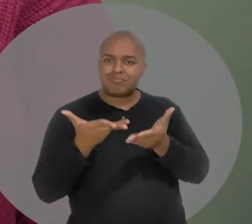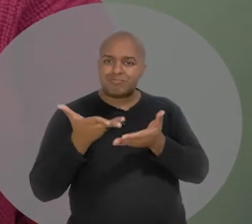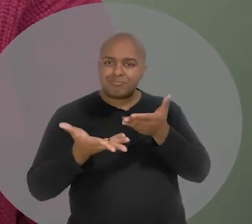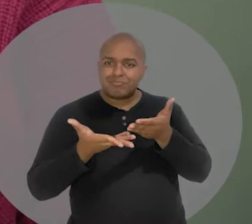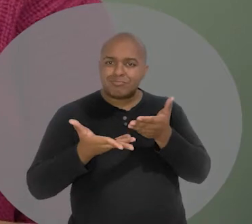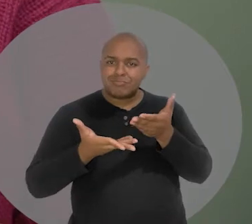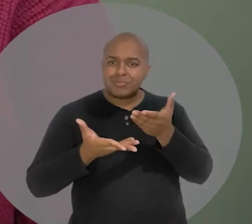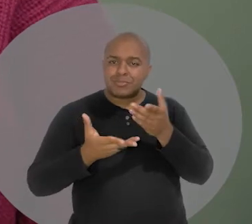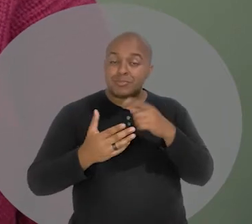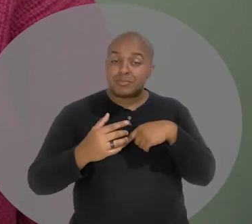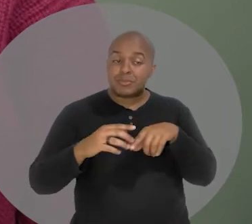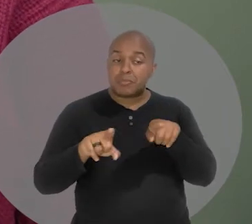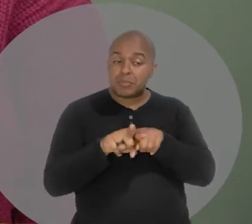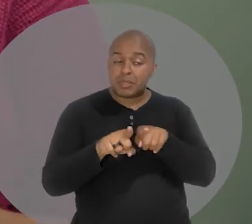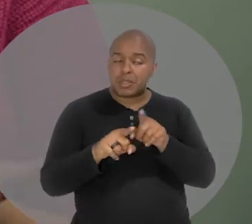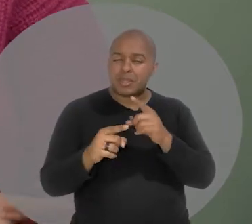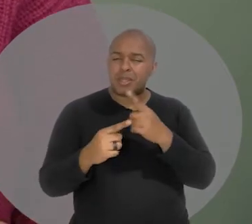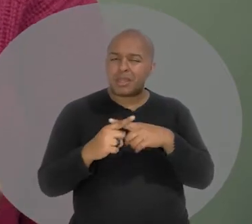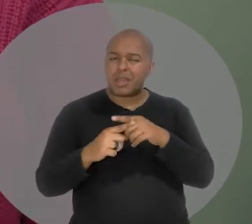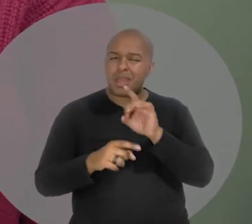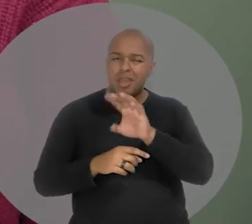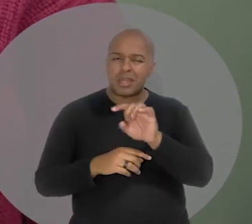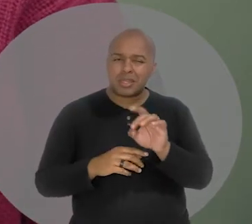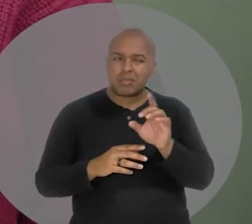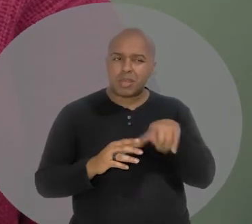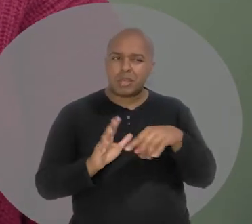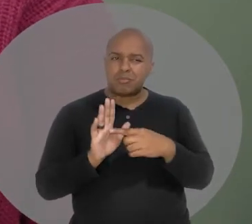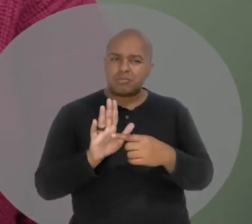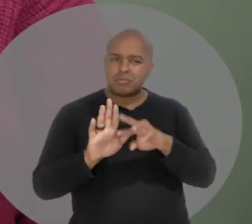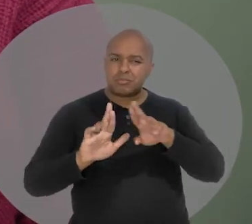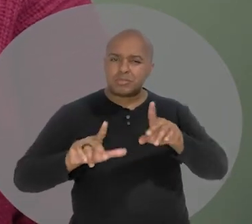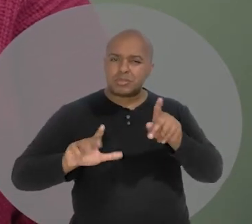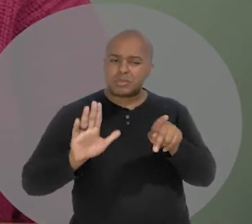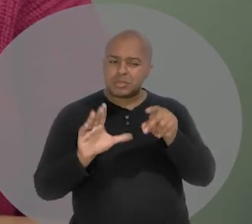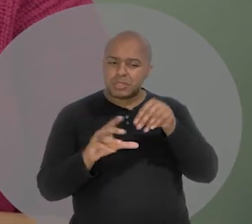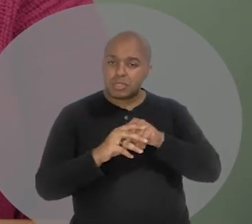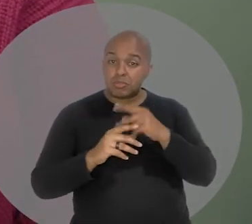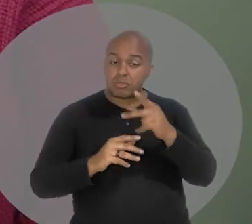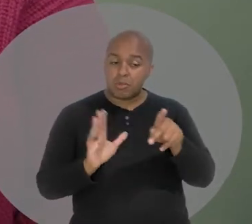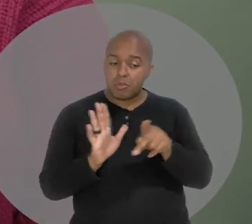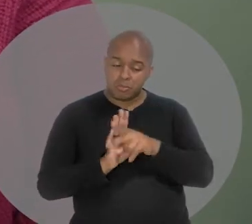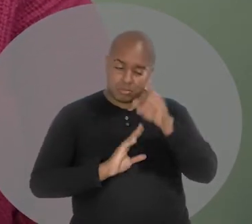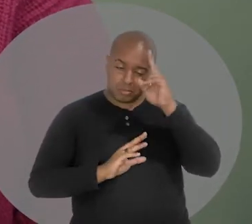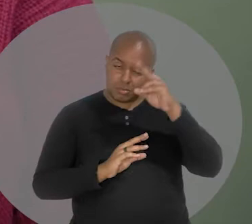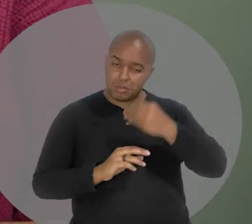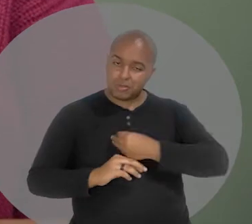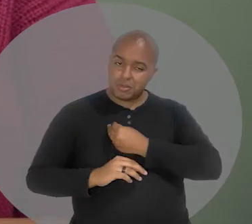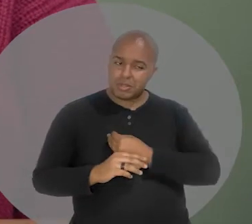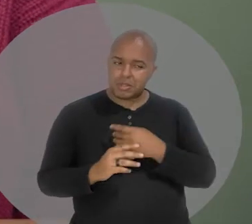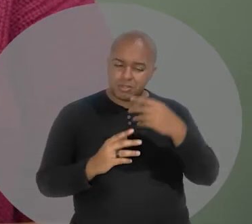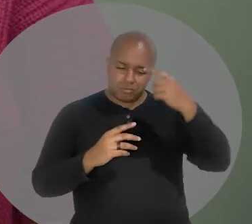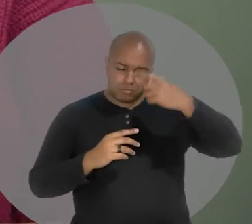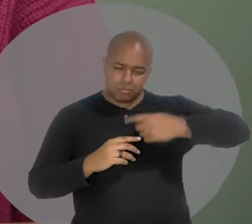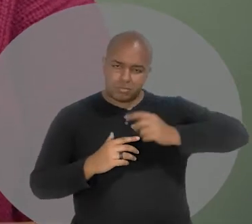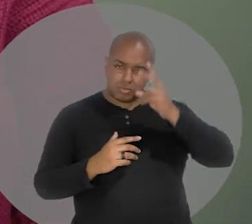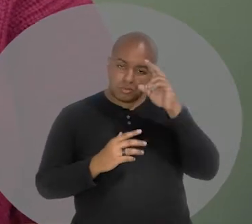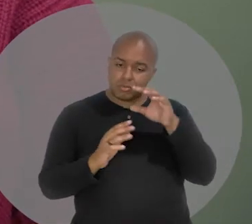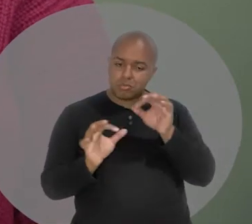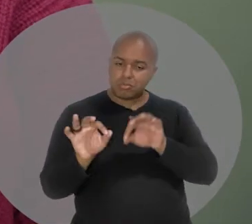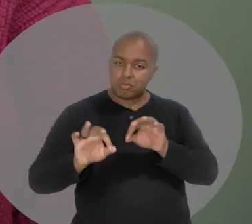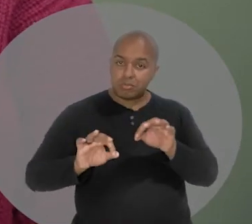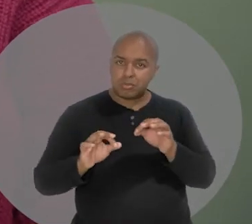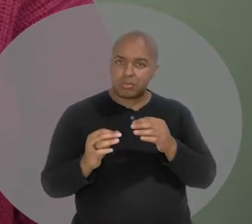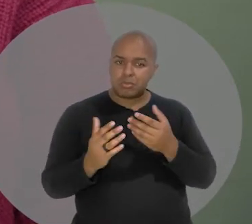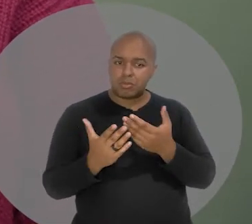lida, porque cada um é singular dentro da sua história de vida, dentro da sua autobiografia, dentro dos seus recursos internos